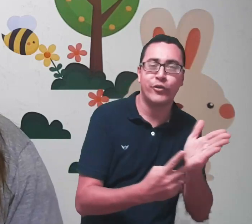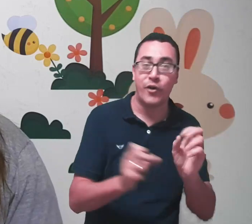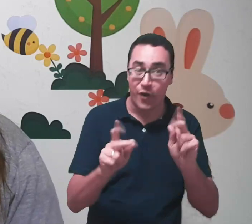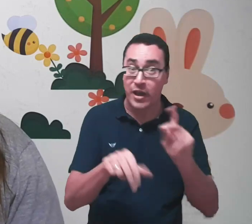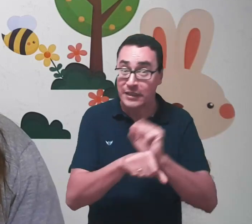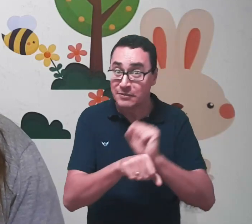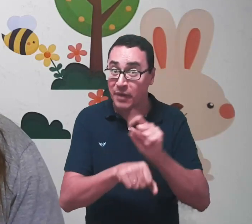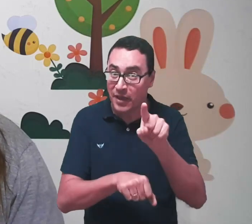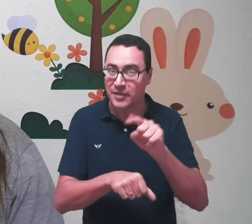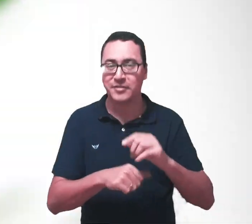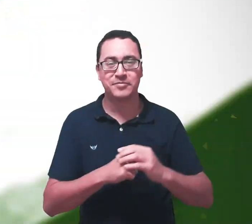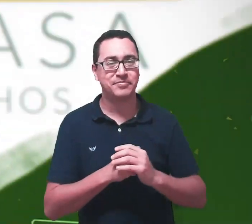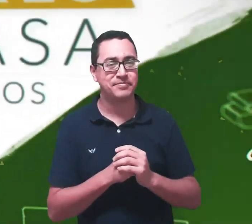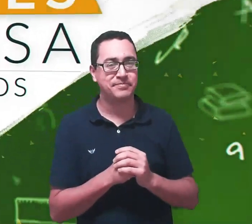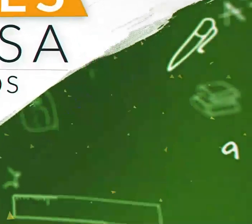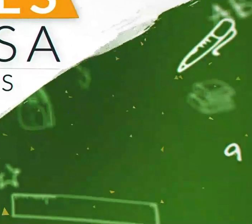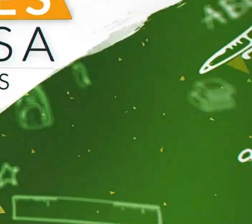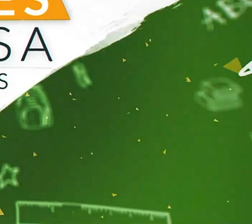tô te esperando.